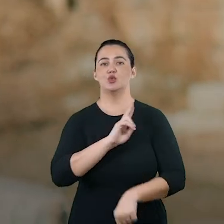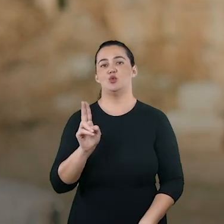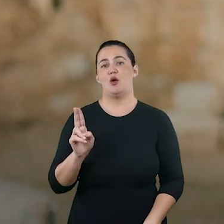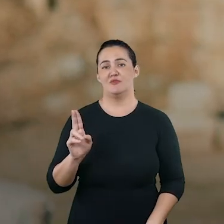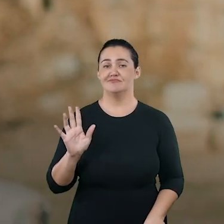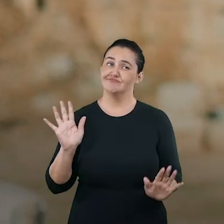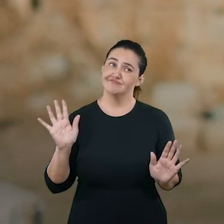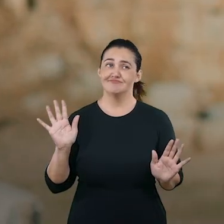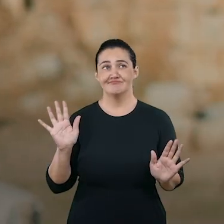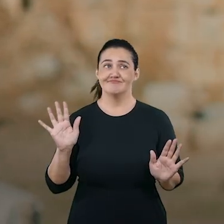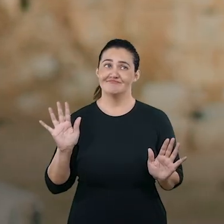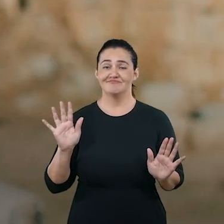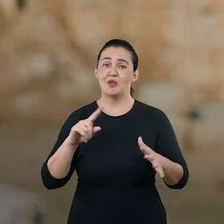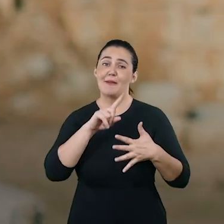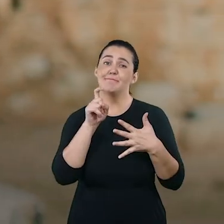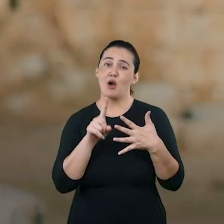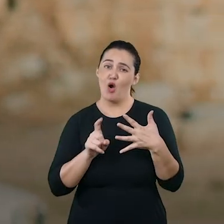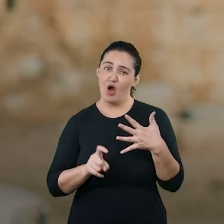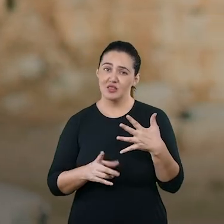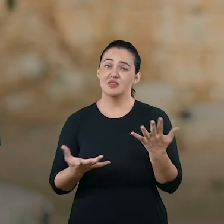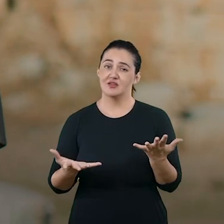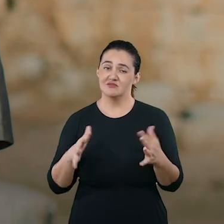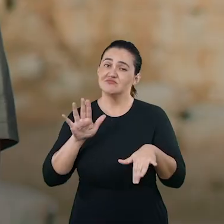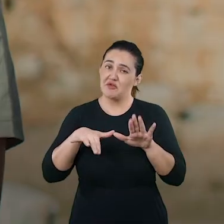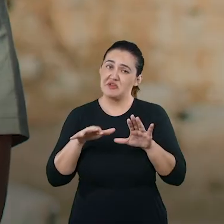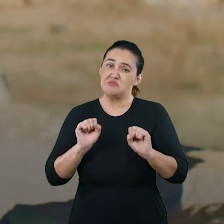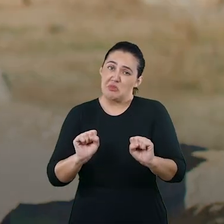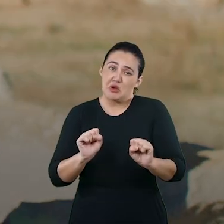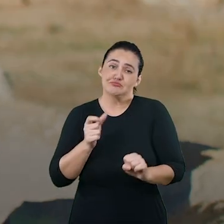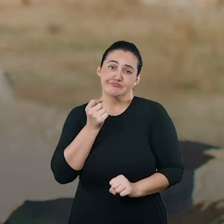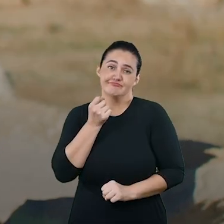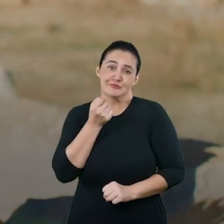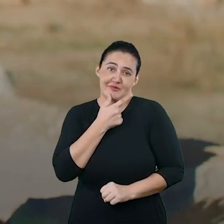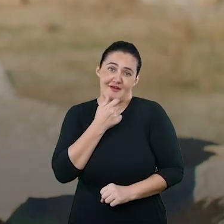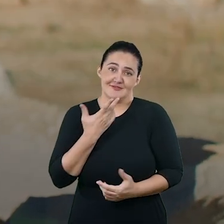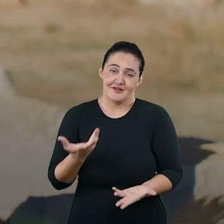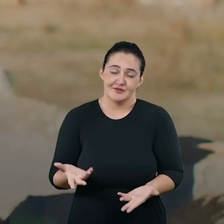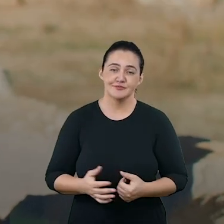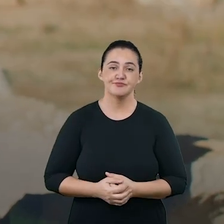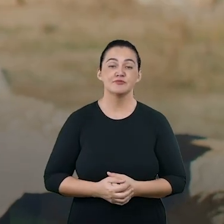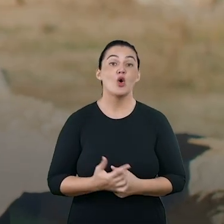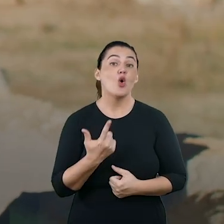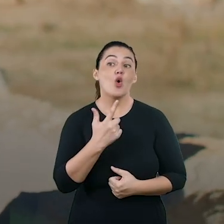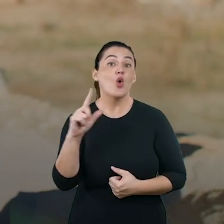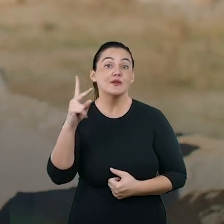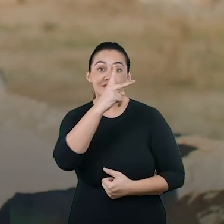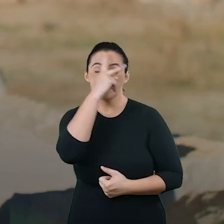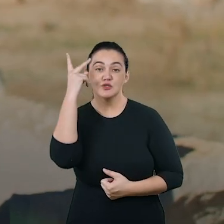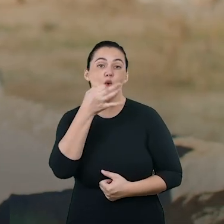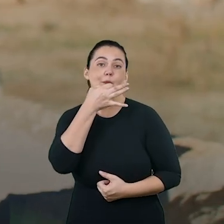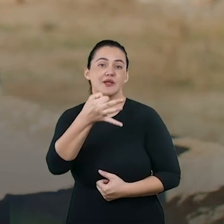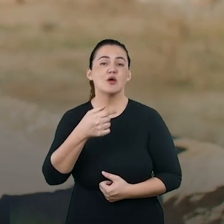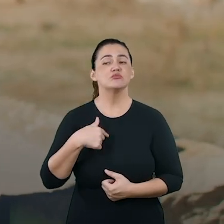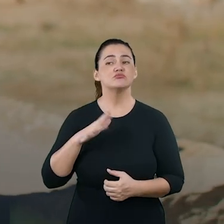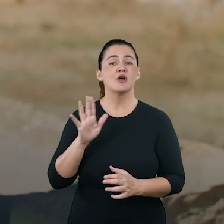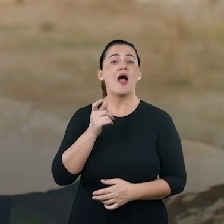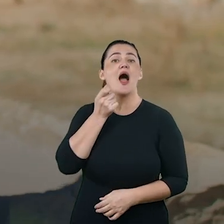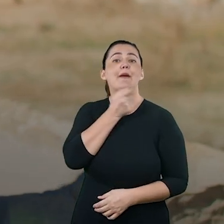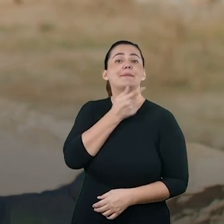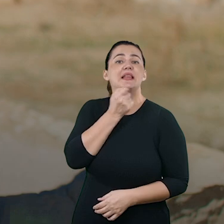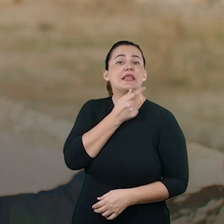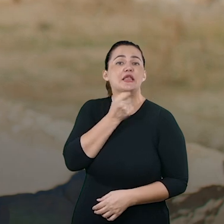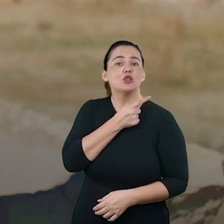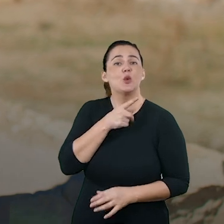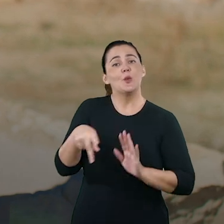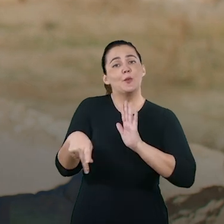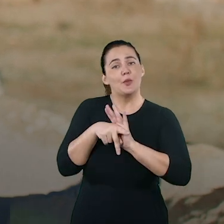uma possibilidade, até curiosa e engraçada, mas existe. Outros pensam que Paulo seria o apelido que ele adquiriu com base na sua